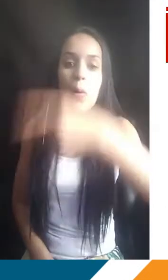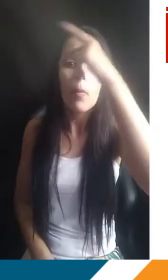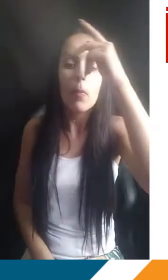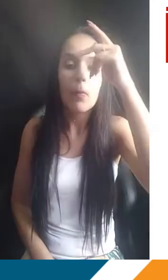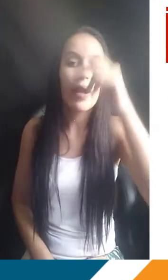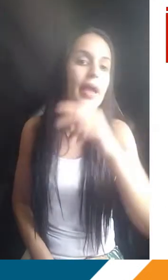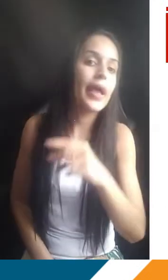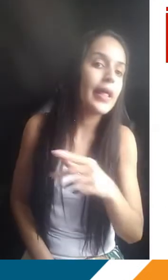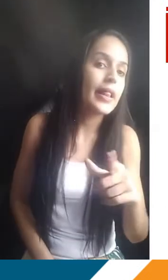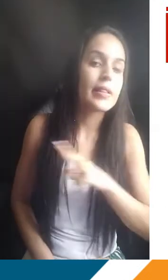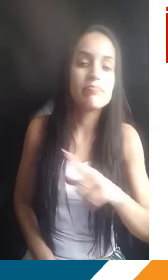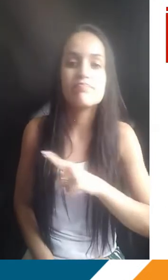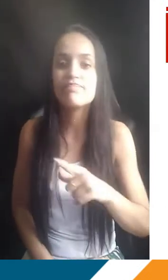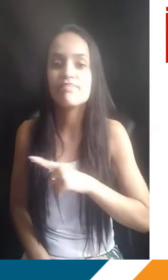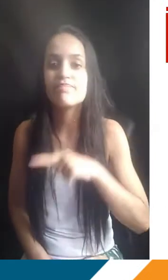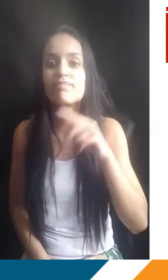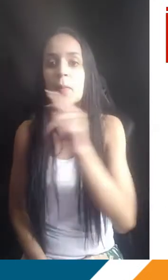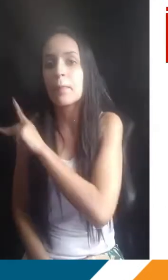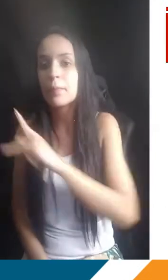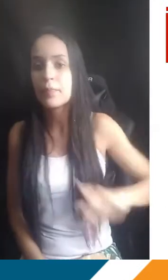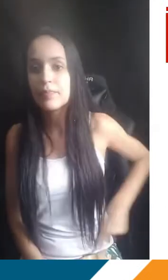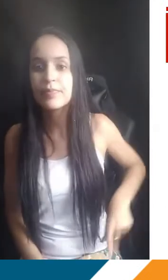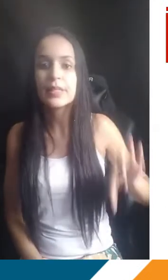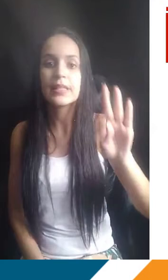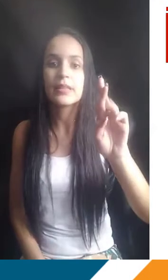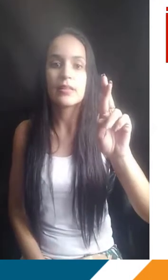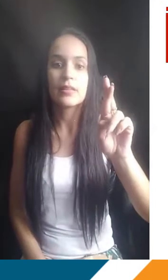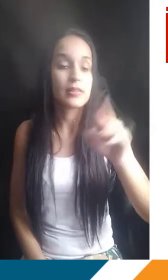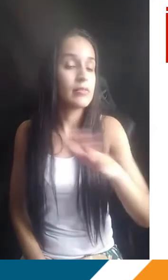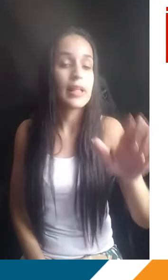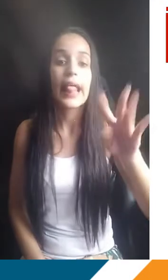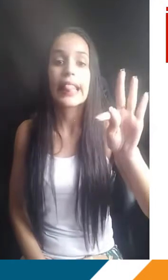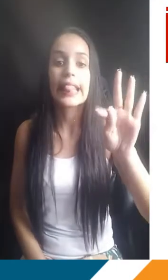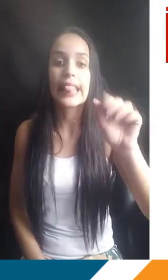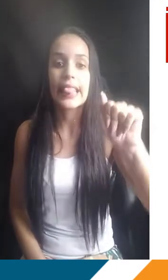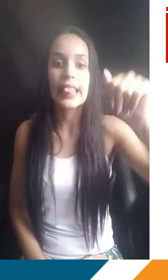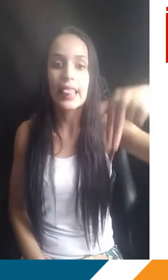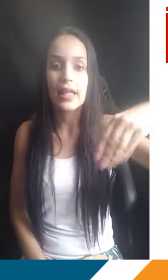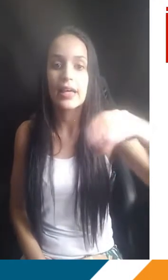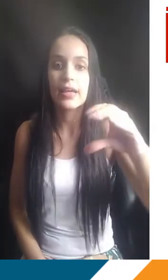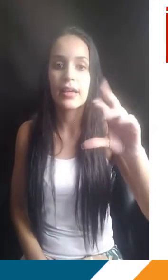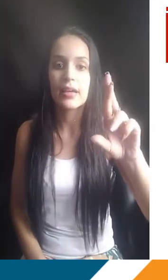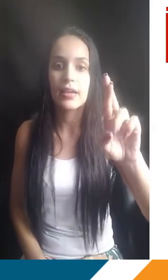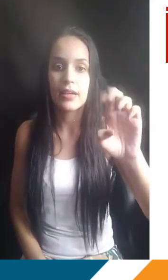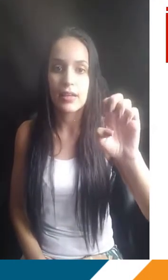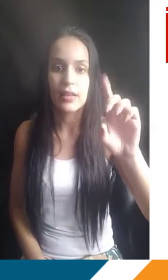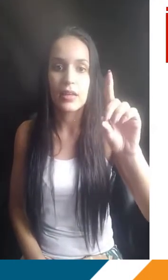em abril e o José Sarney assume a presidência. E a partir daí, a gente começa o período